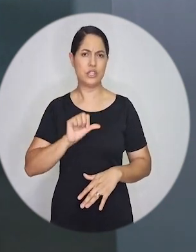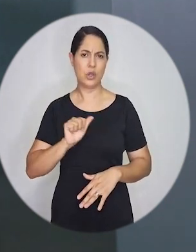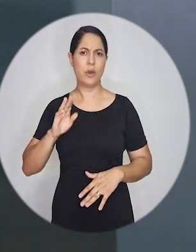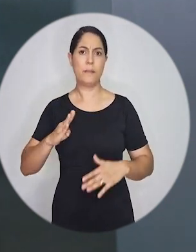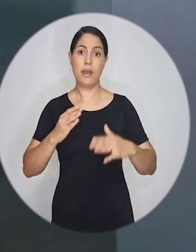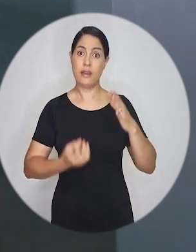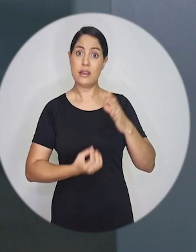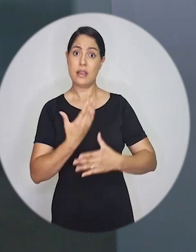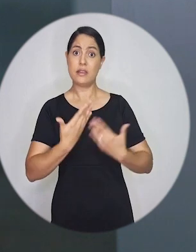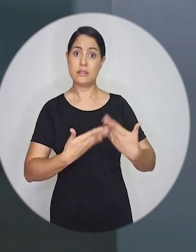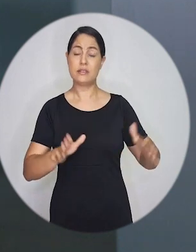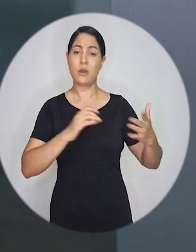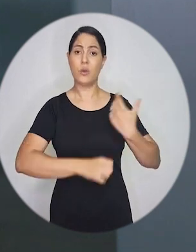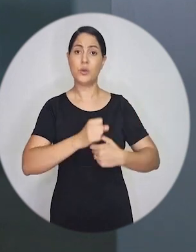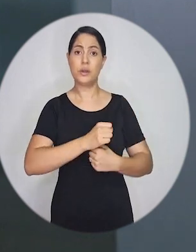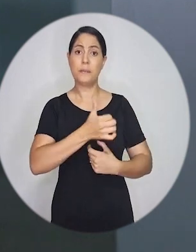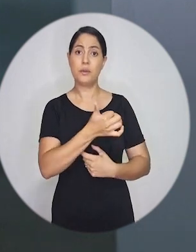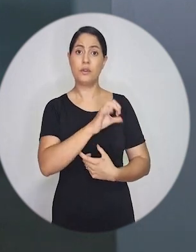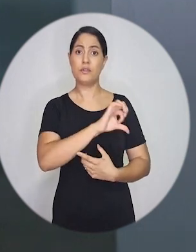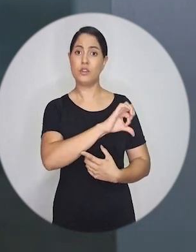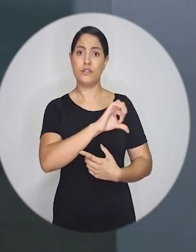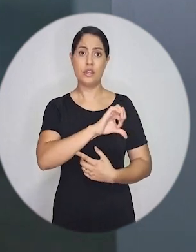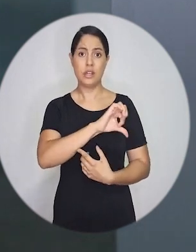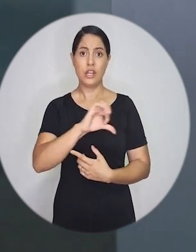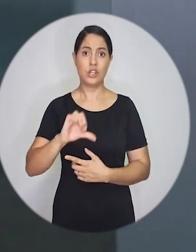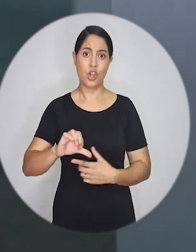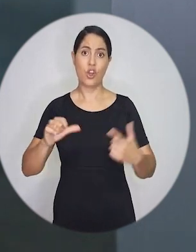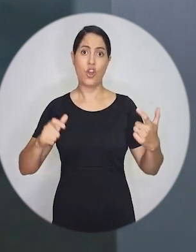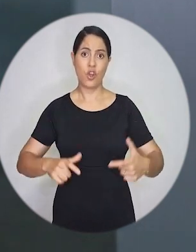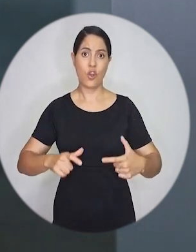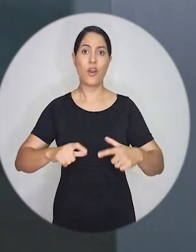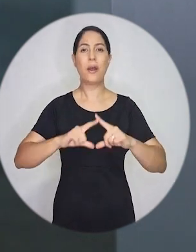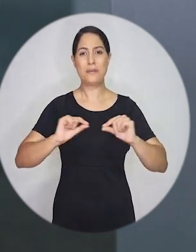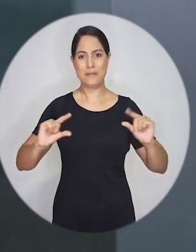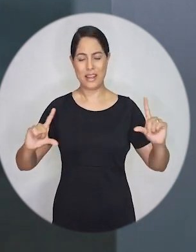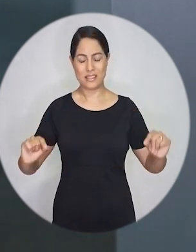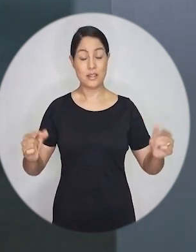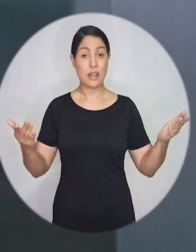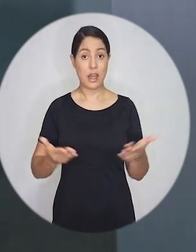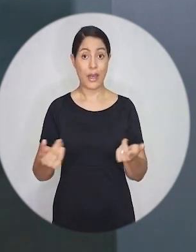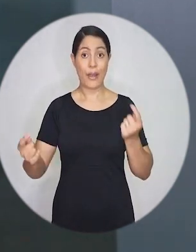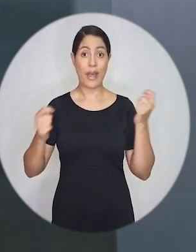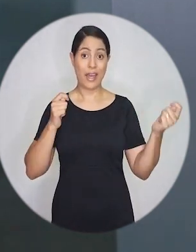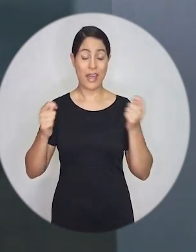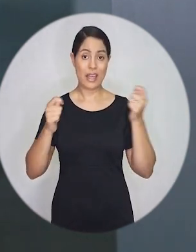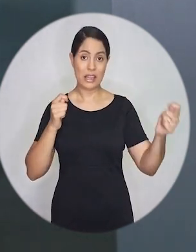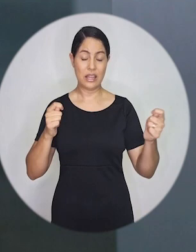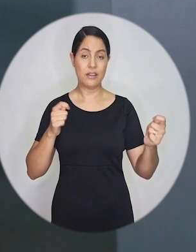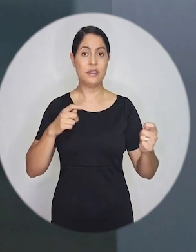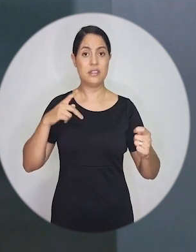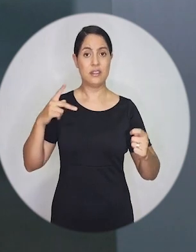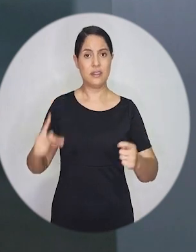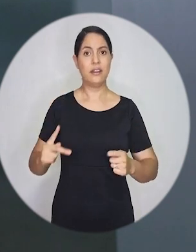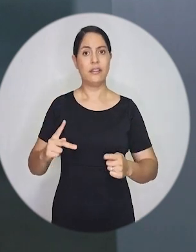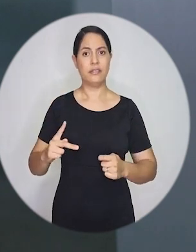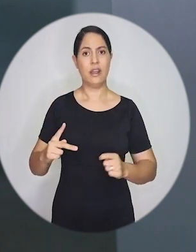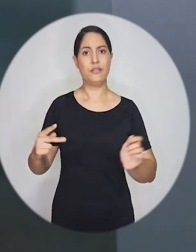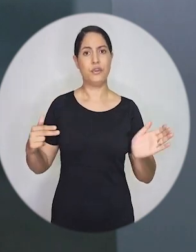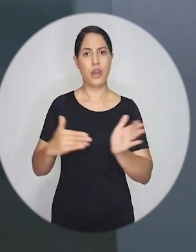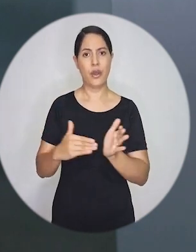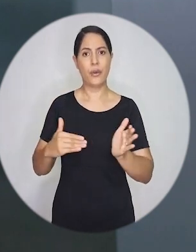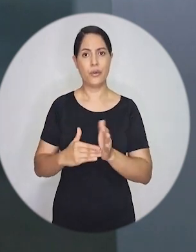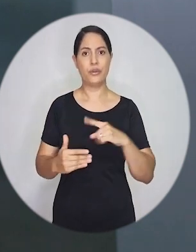a construção da nova sede da Ordem em 1999, na capital federal. A entrevista que a gente vai rever agora foi a